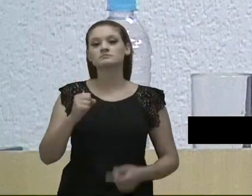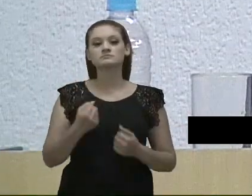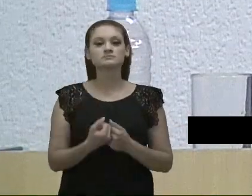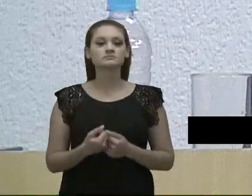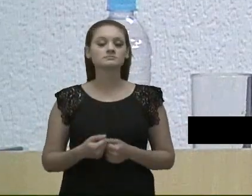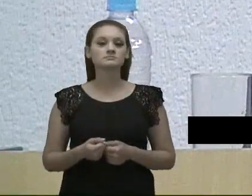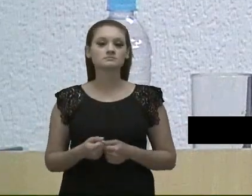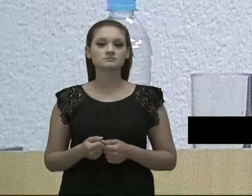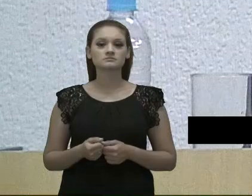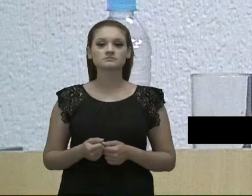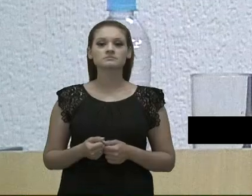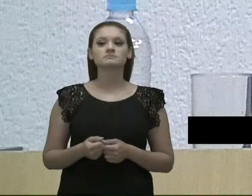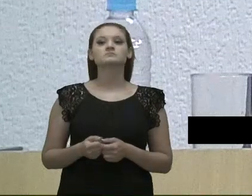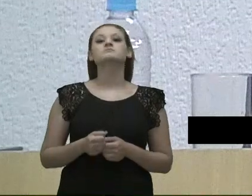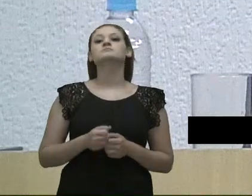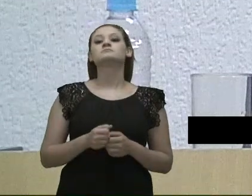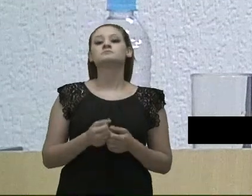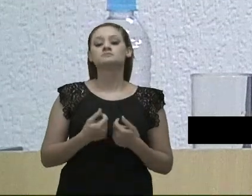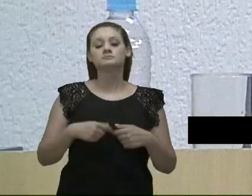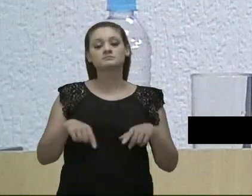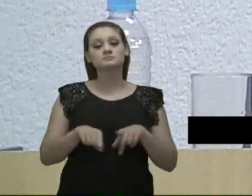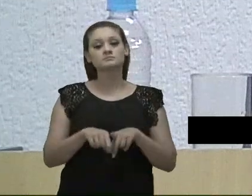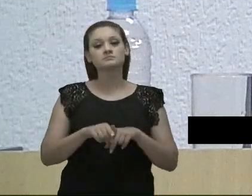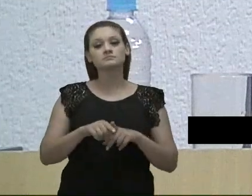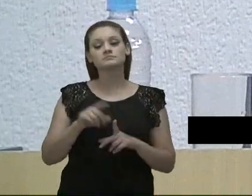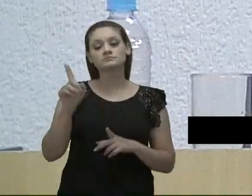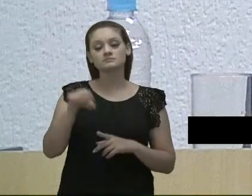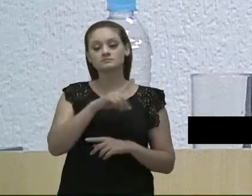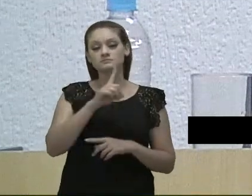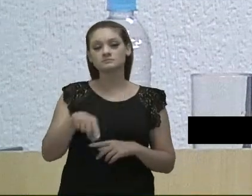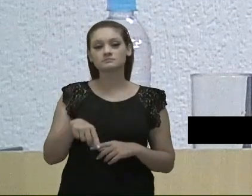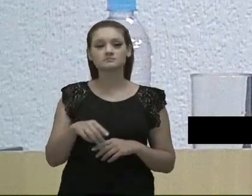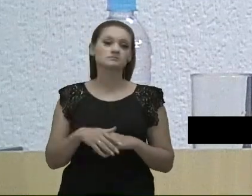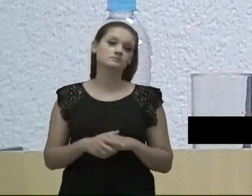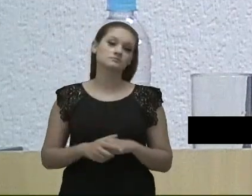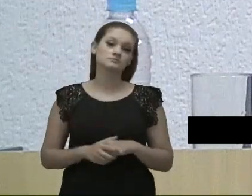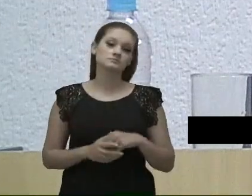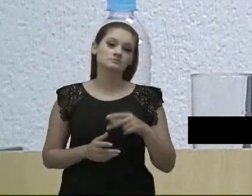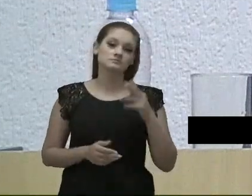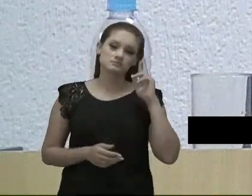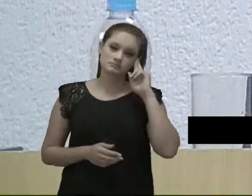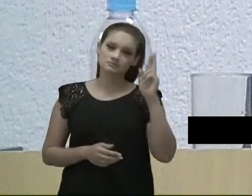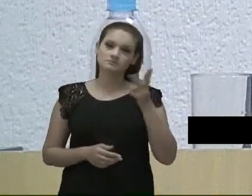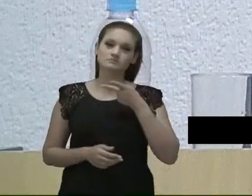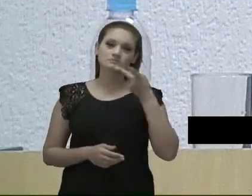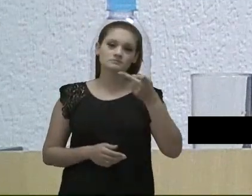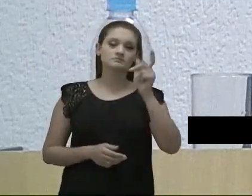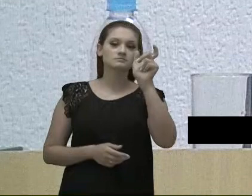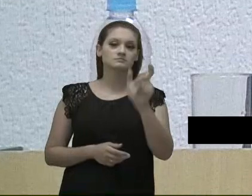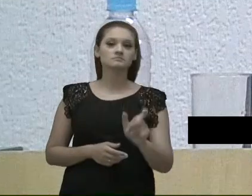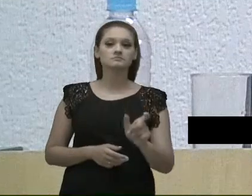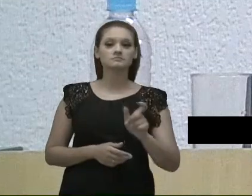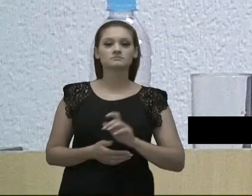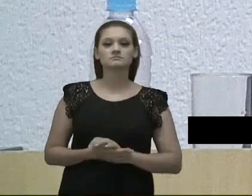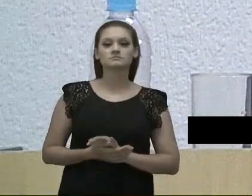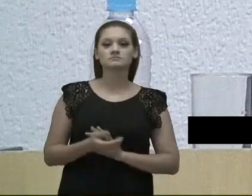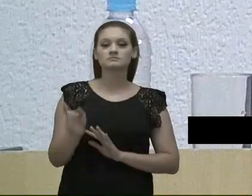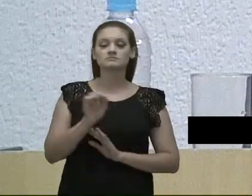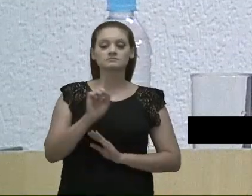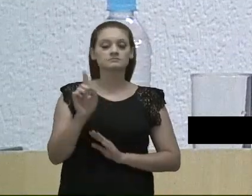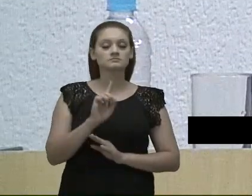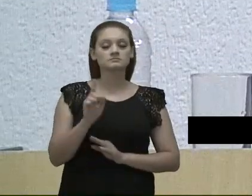E segundo a negativa que tiveram, falando assim, olha, a senhora parece que falou para a pessoa que não